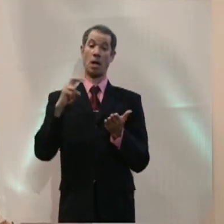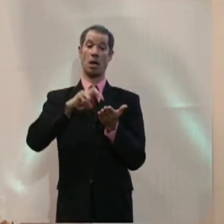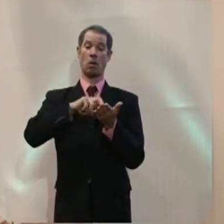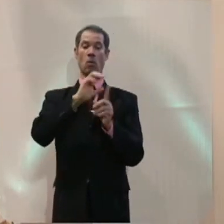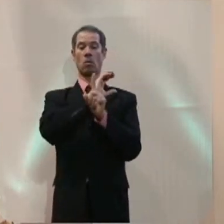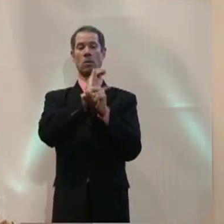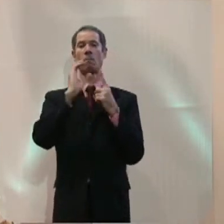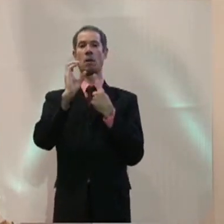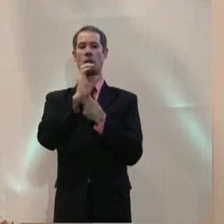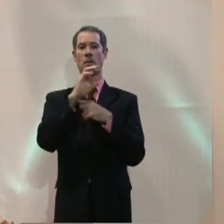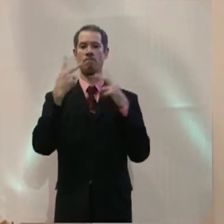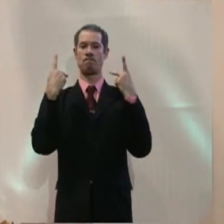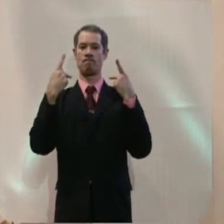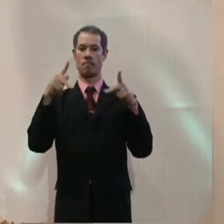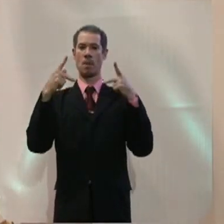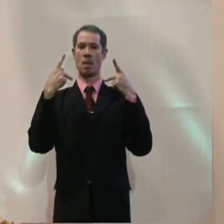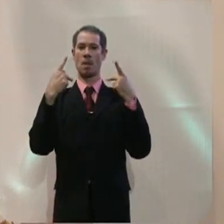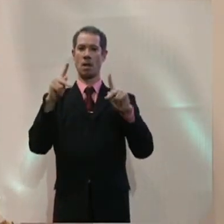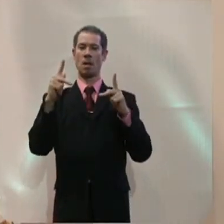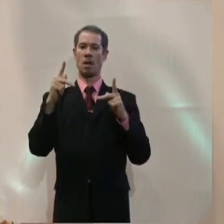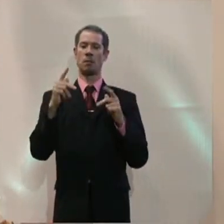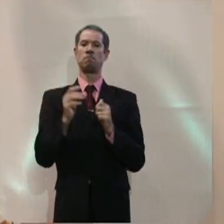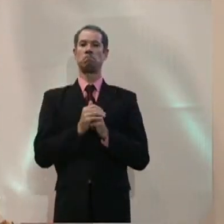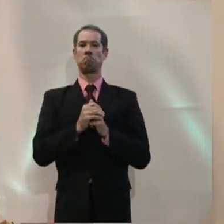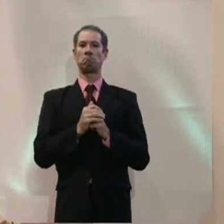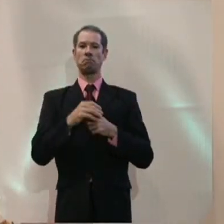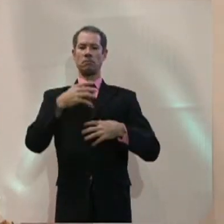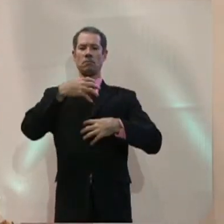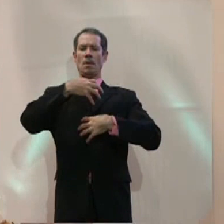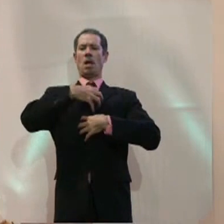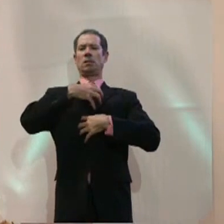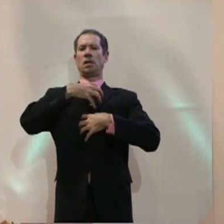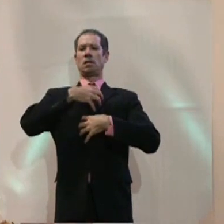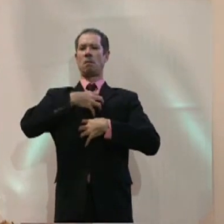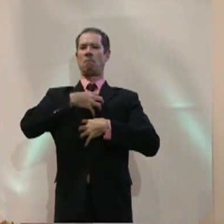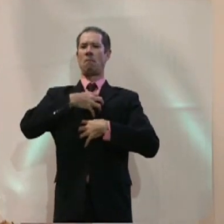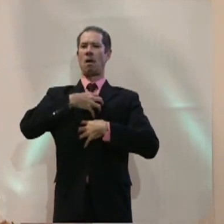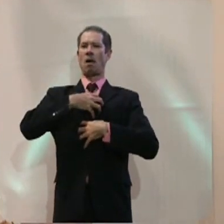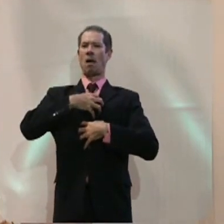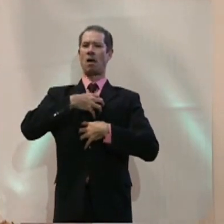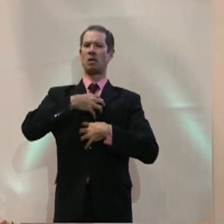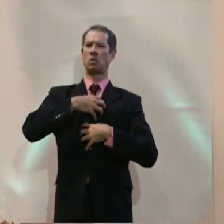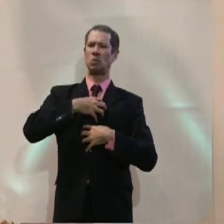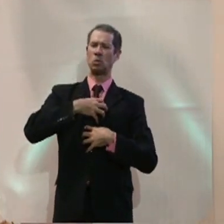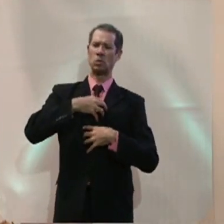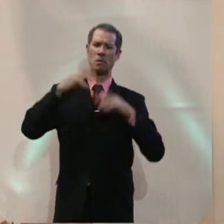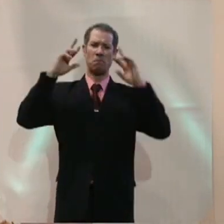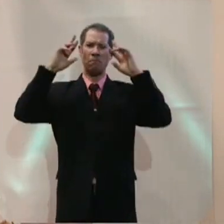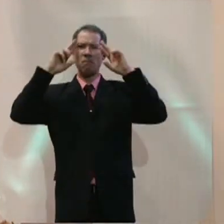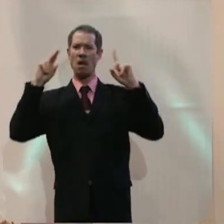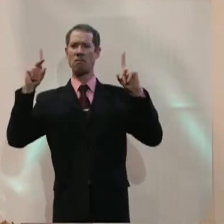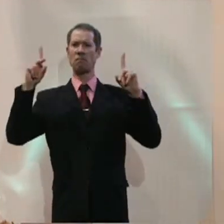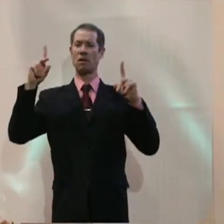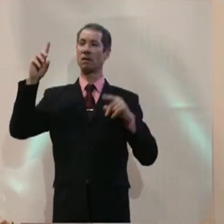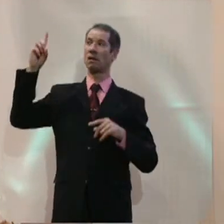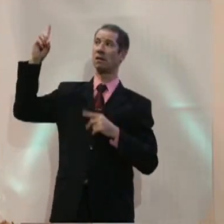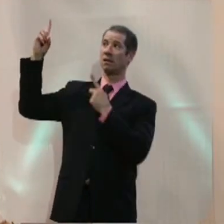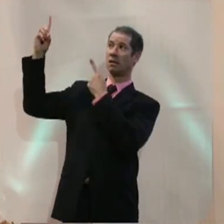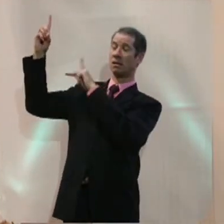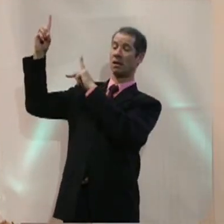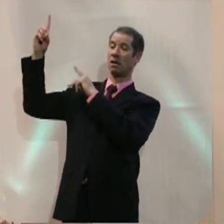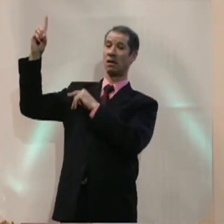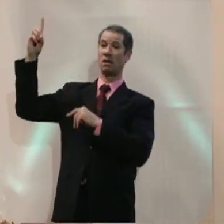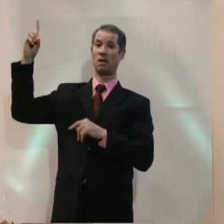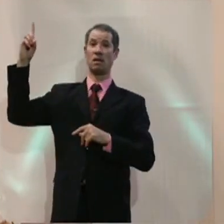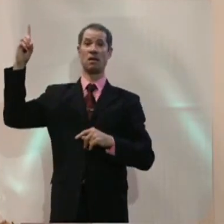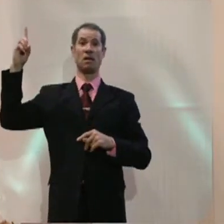manhã, que parte desse sentimento vinha de uma má compreensão da natureza de Deus. Olha, Deus,